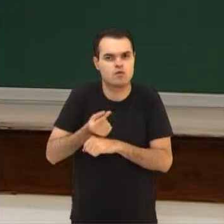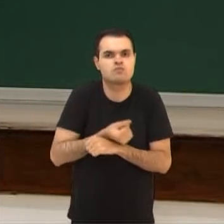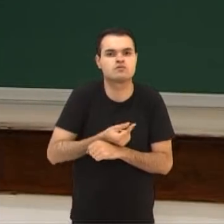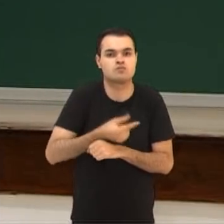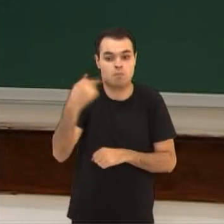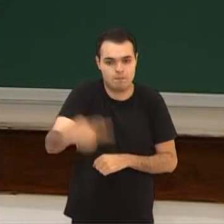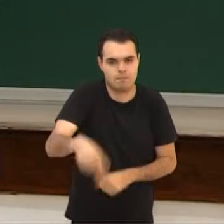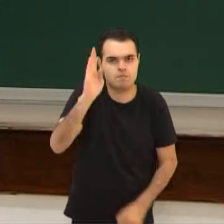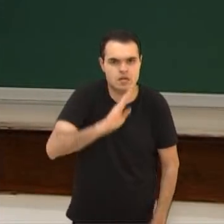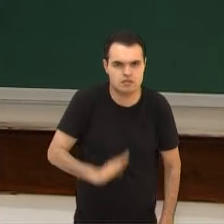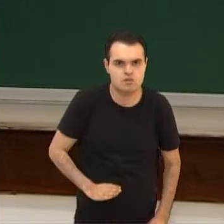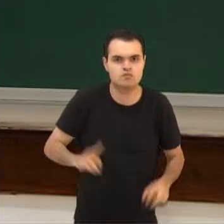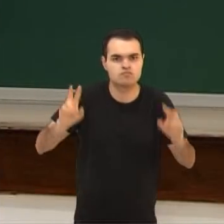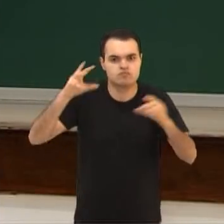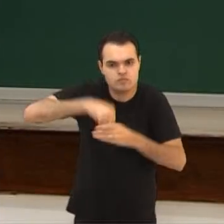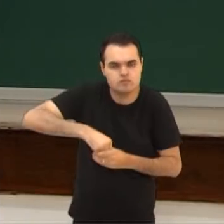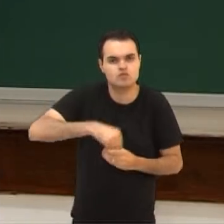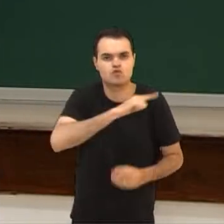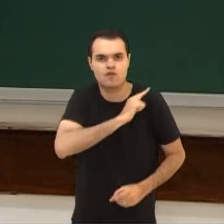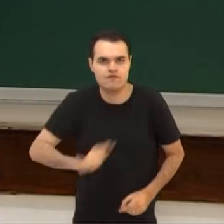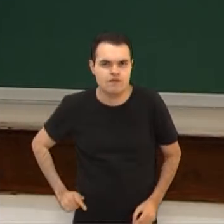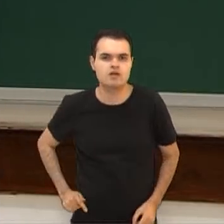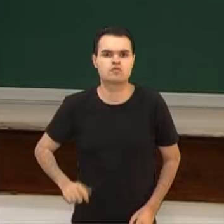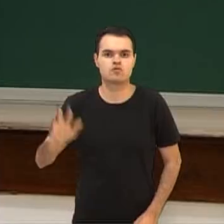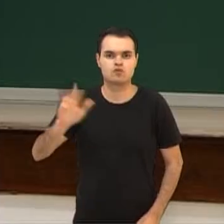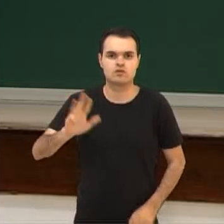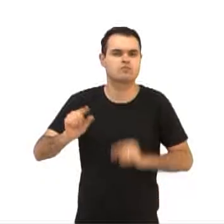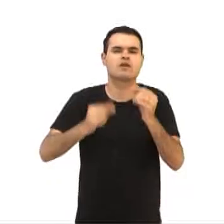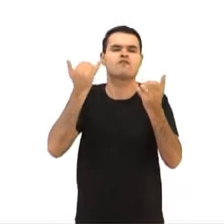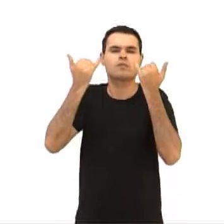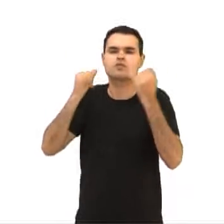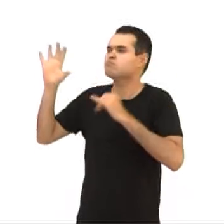Que informações você consegue extrair dessa tabela?